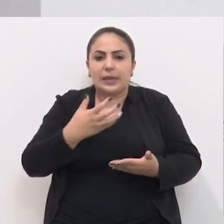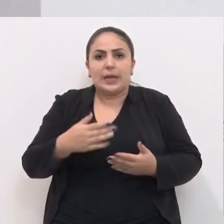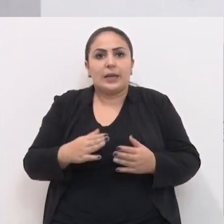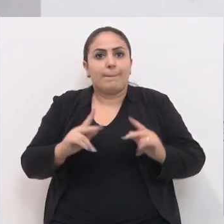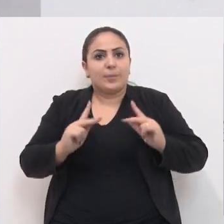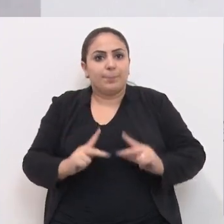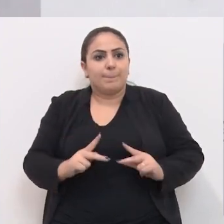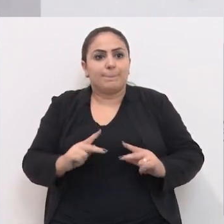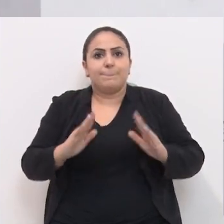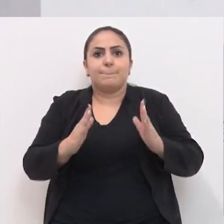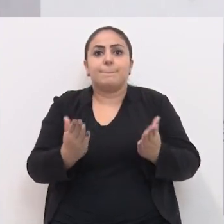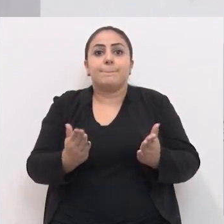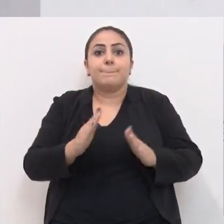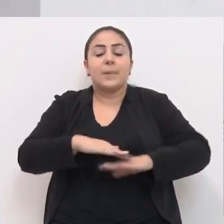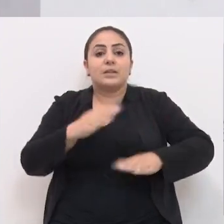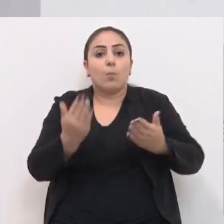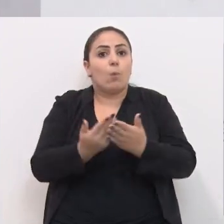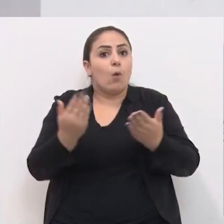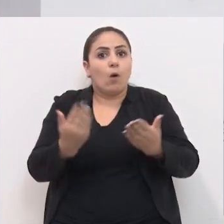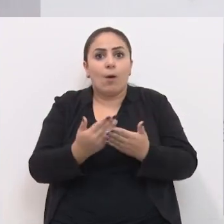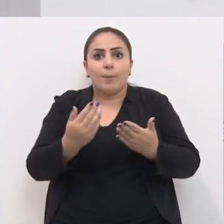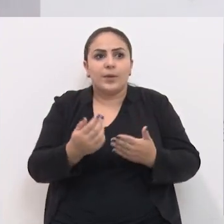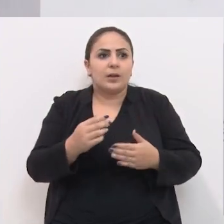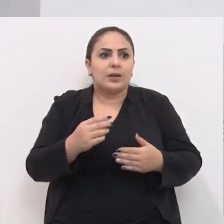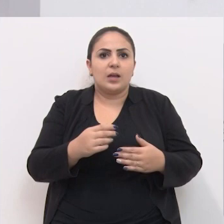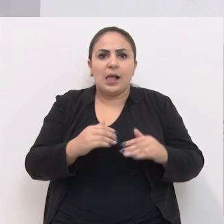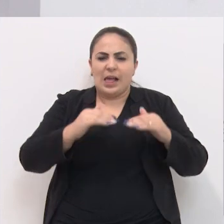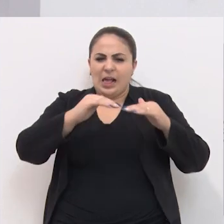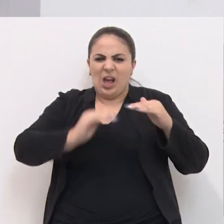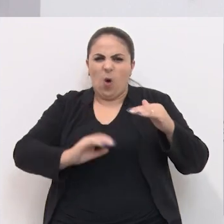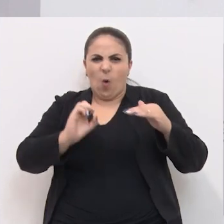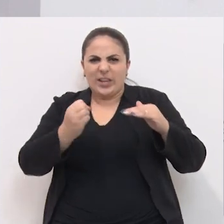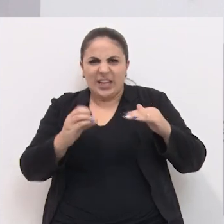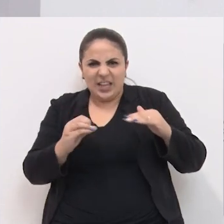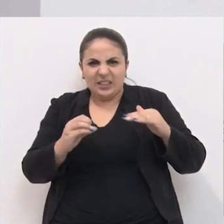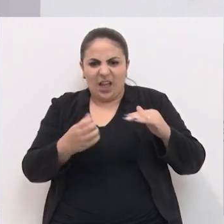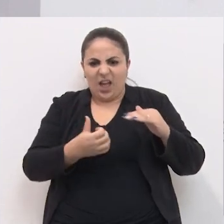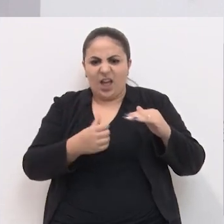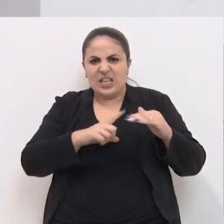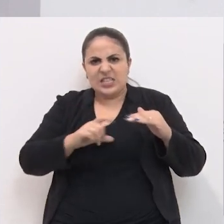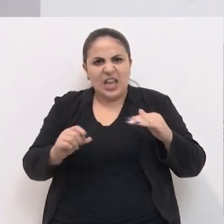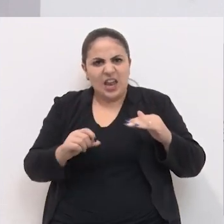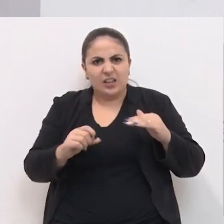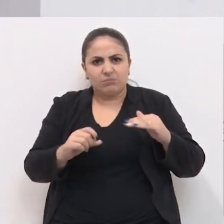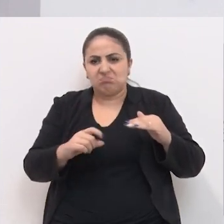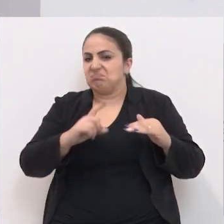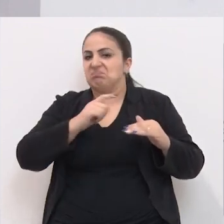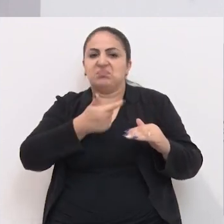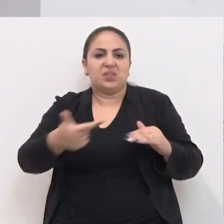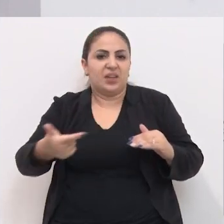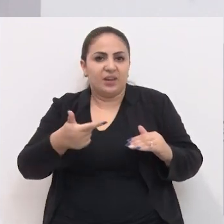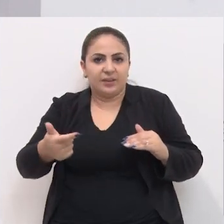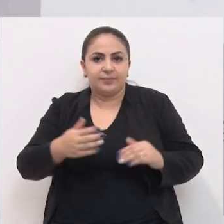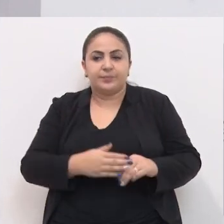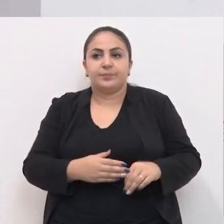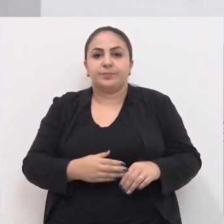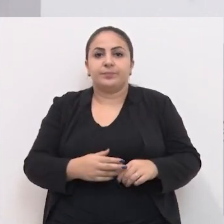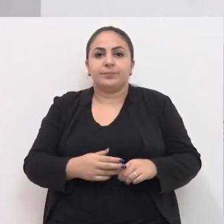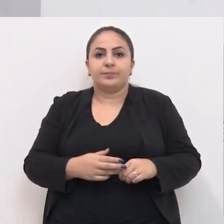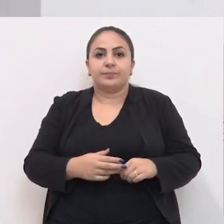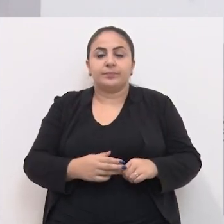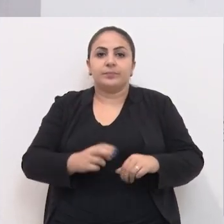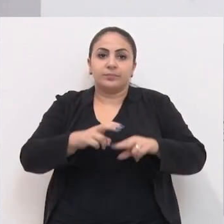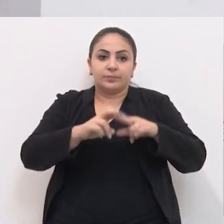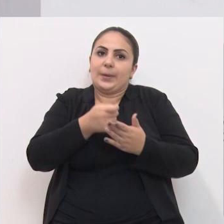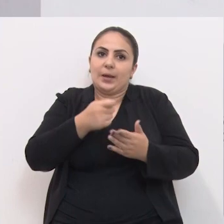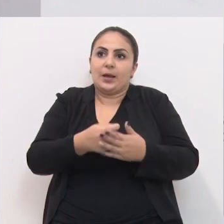casas, as pessoas mais pobres, eles não vão baixar de 80, 100, 120. Esses aqui são uns casos absurdos. E diz que é se aumentar